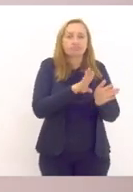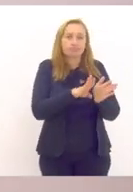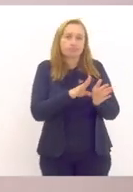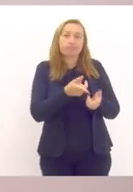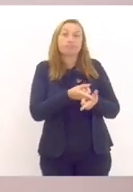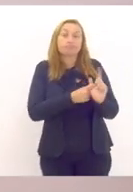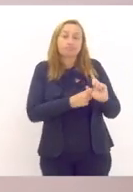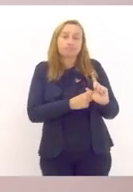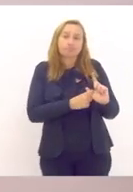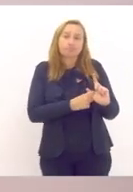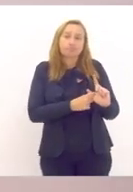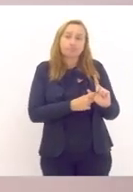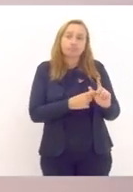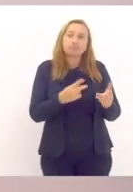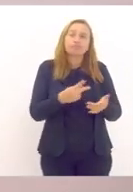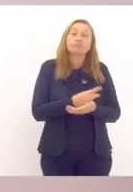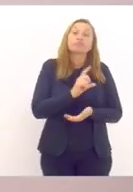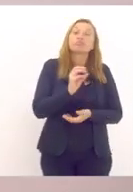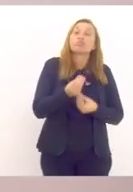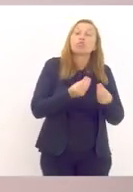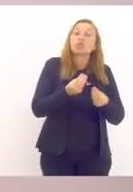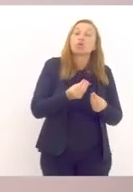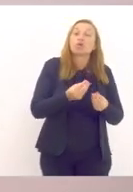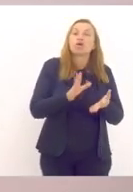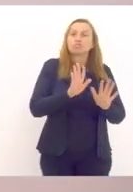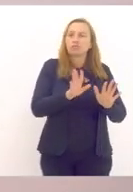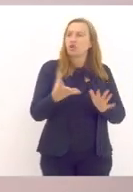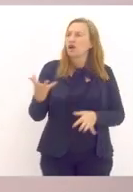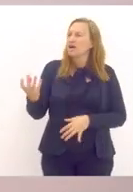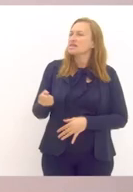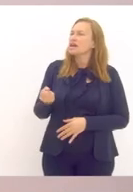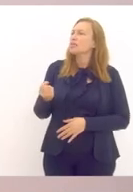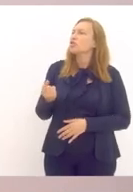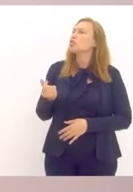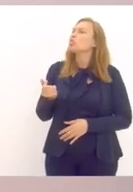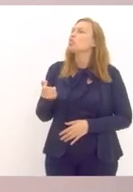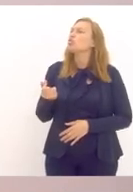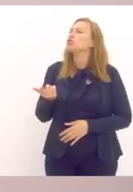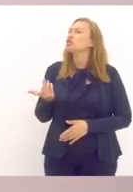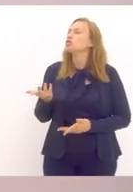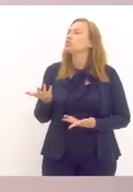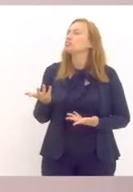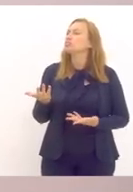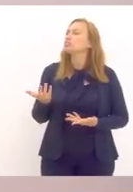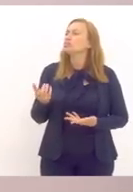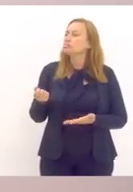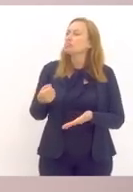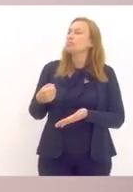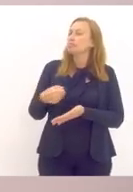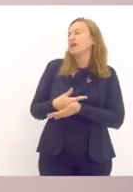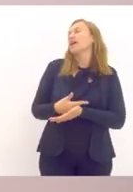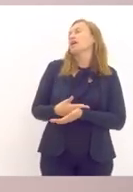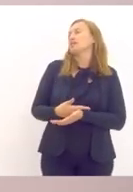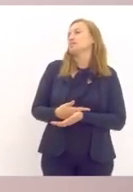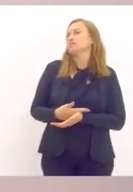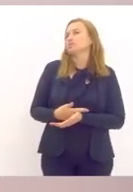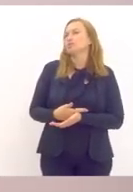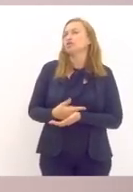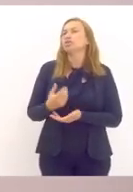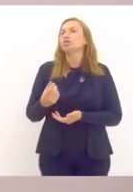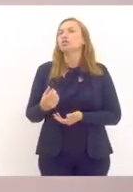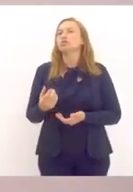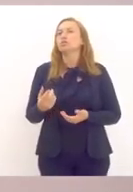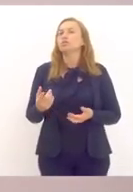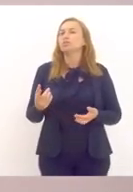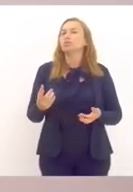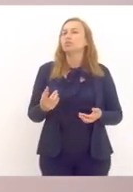ela se dá pelo quê? Ele fala assim, quanto é que você recebe para me pagar? Porque não é o tamanho da sua dívida que é o X da questão. Qual é o seu tamanho em relação à